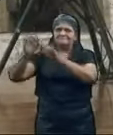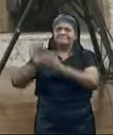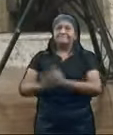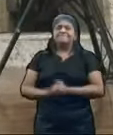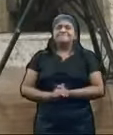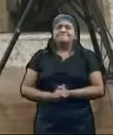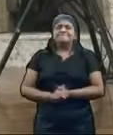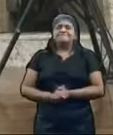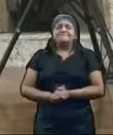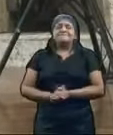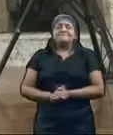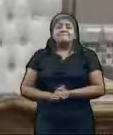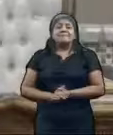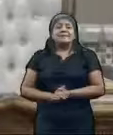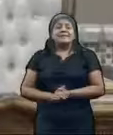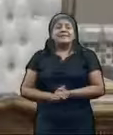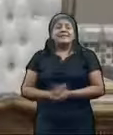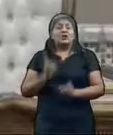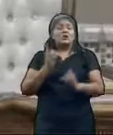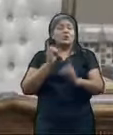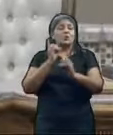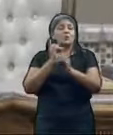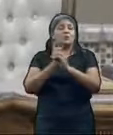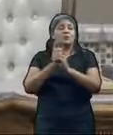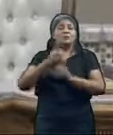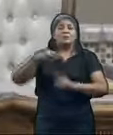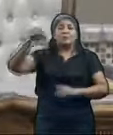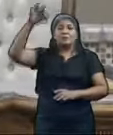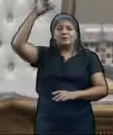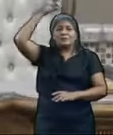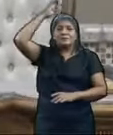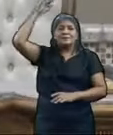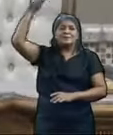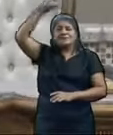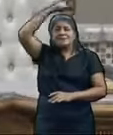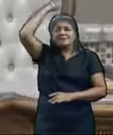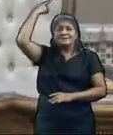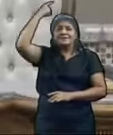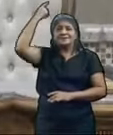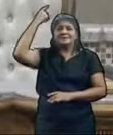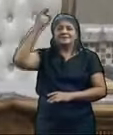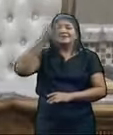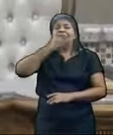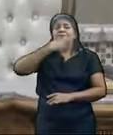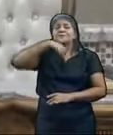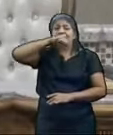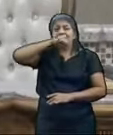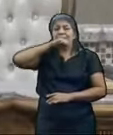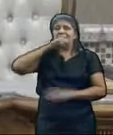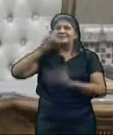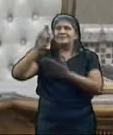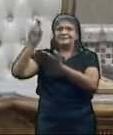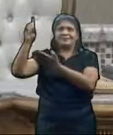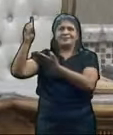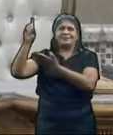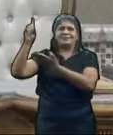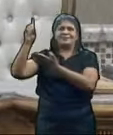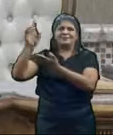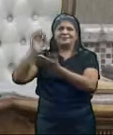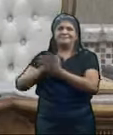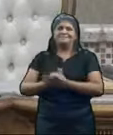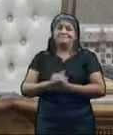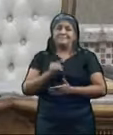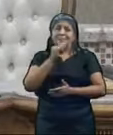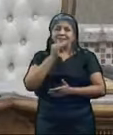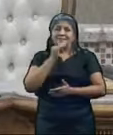pela coragem de Elias minha mensagem Elias meu postura de Elias 90 no